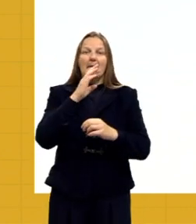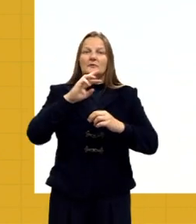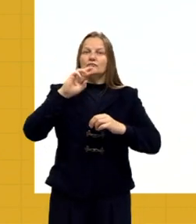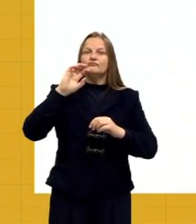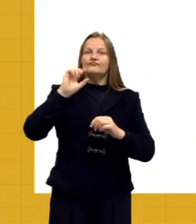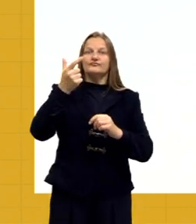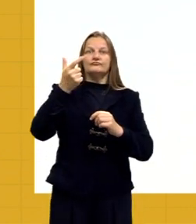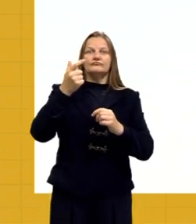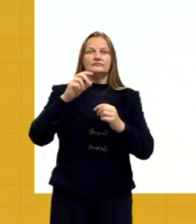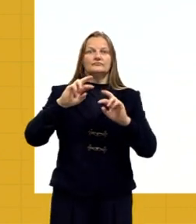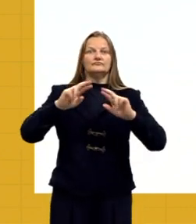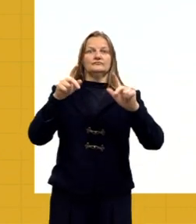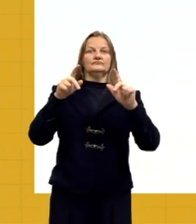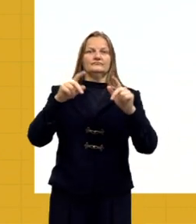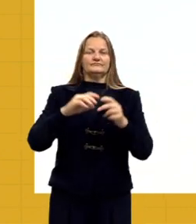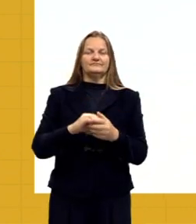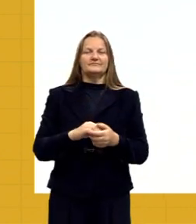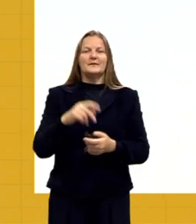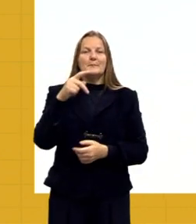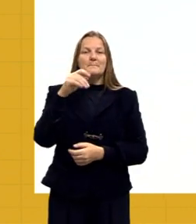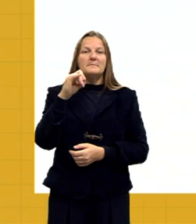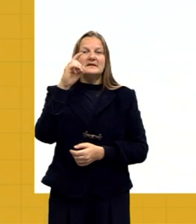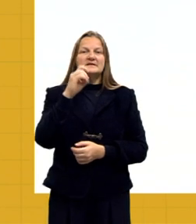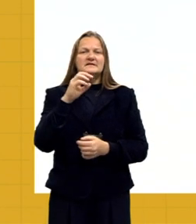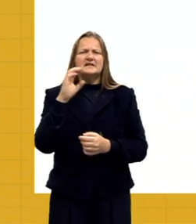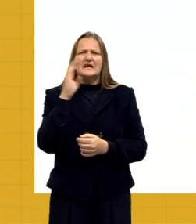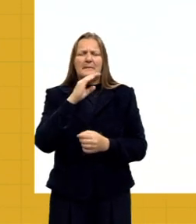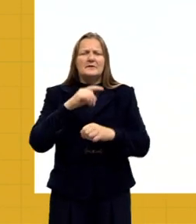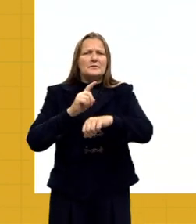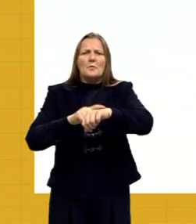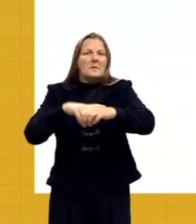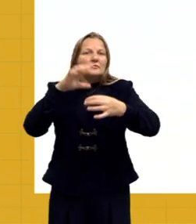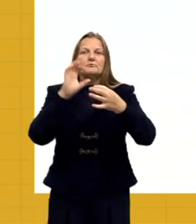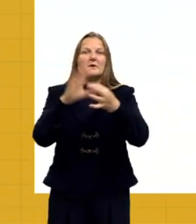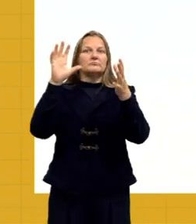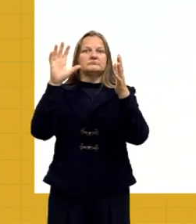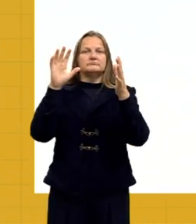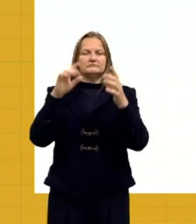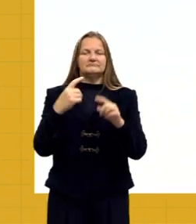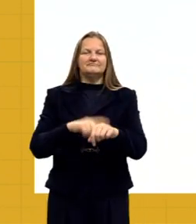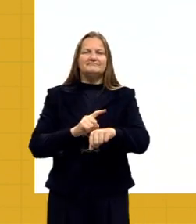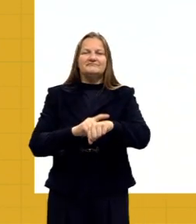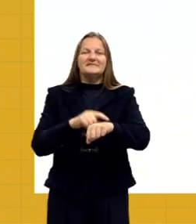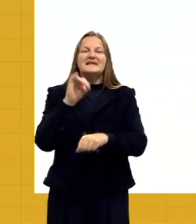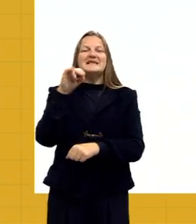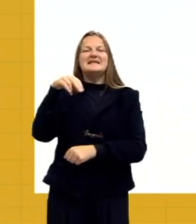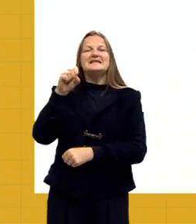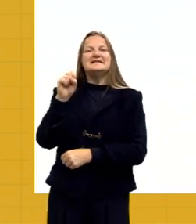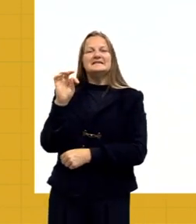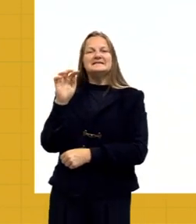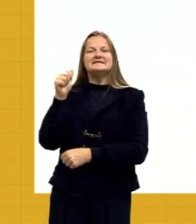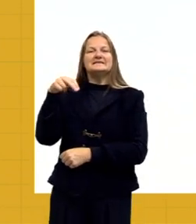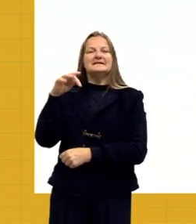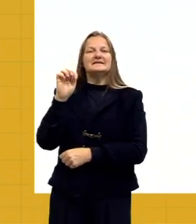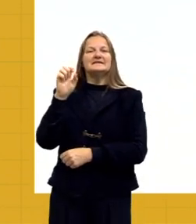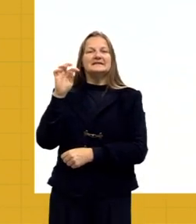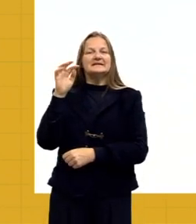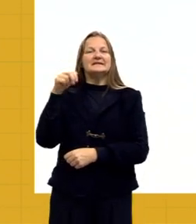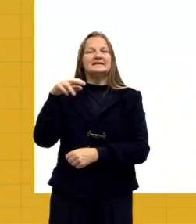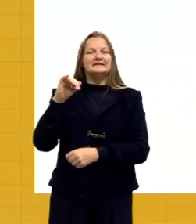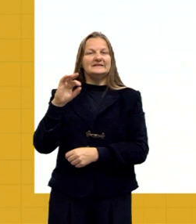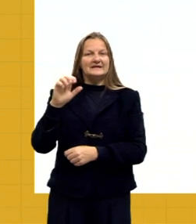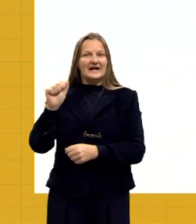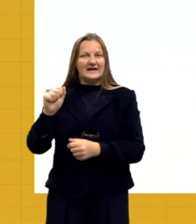essa transação que é muito rápida e instantânea hoje em dia né tu faz ali essa transação que é o